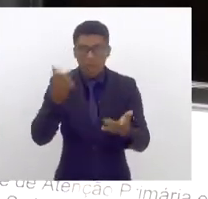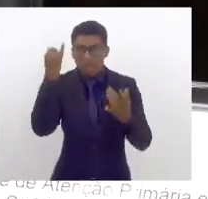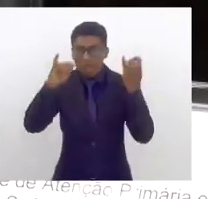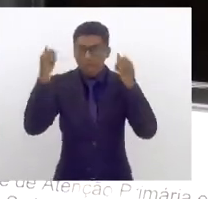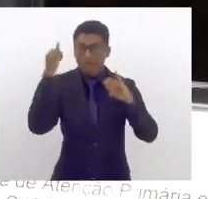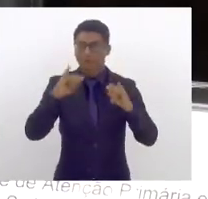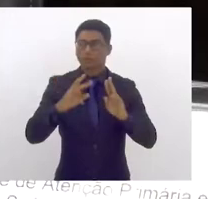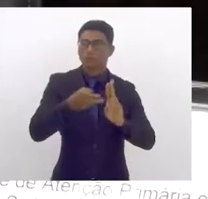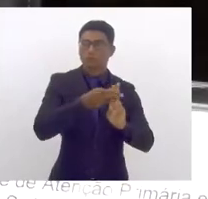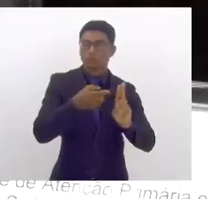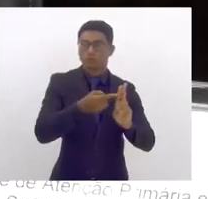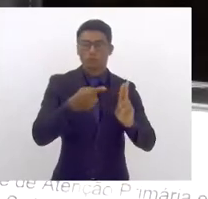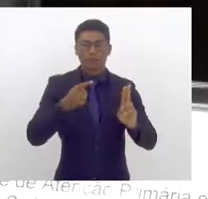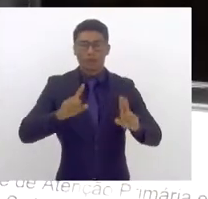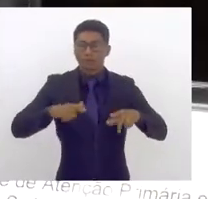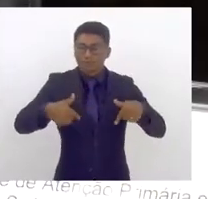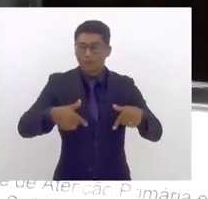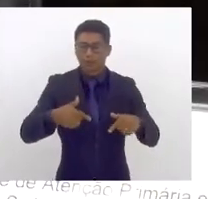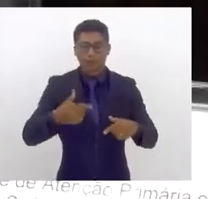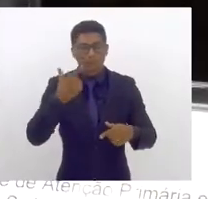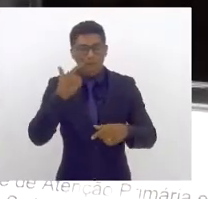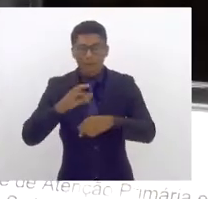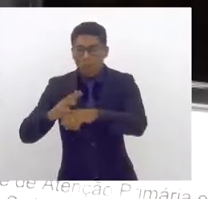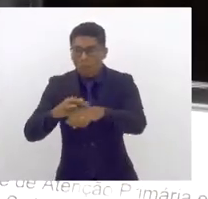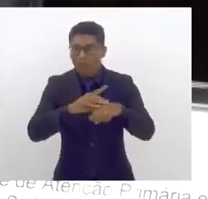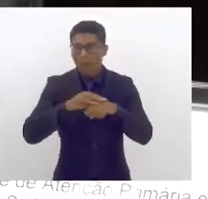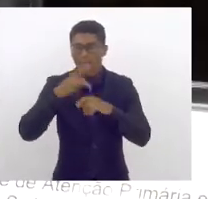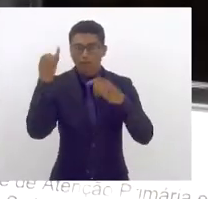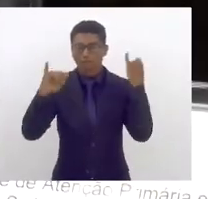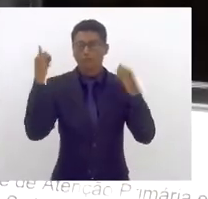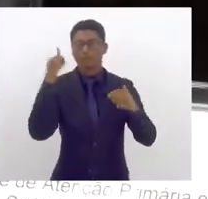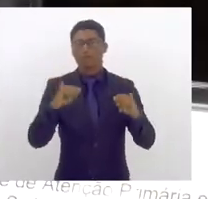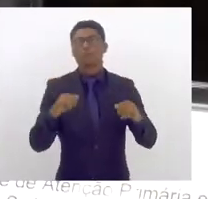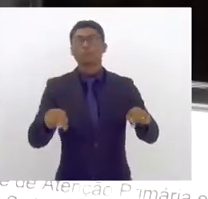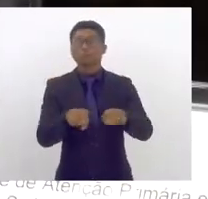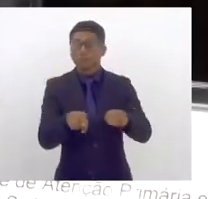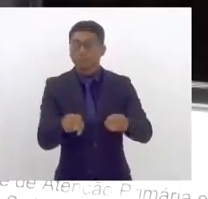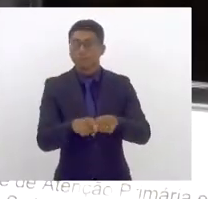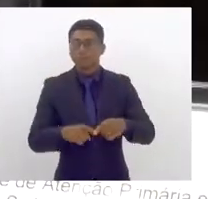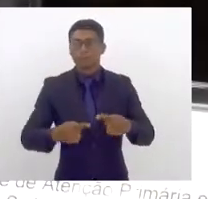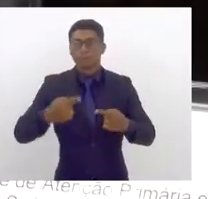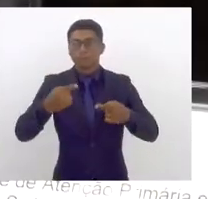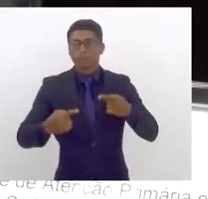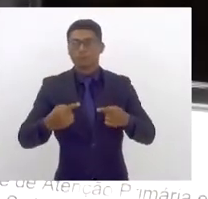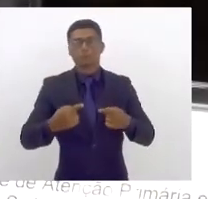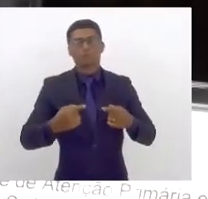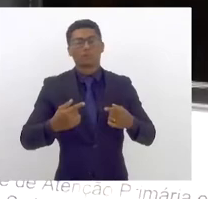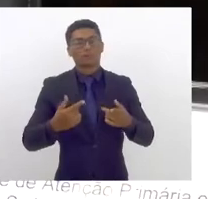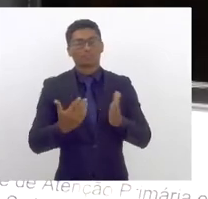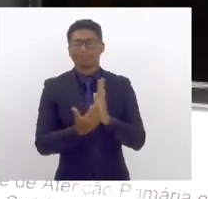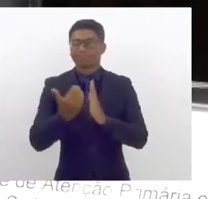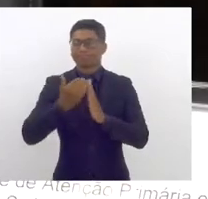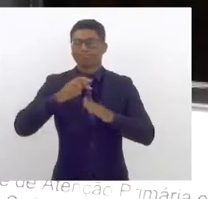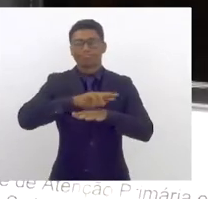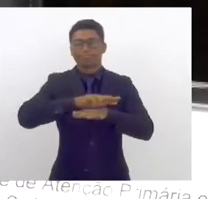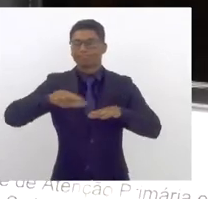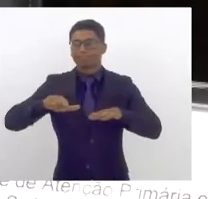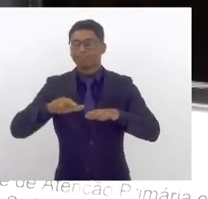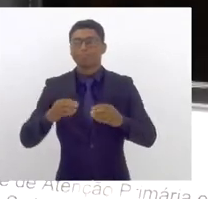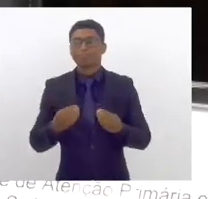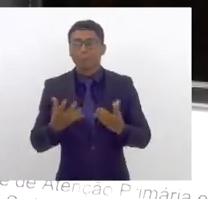pelo SUS quanto também na diversificação dessas políticas para que elas cheguem a um contingente maior